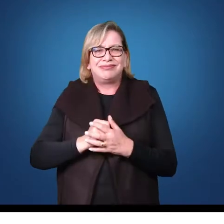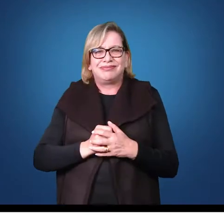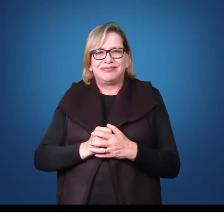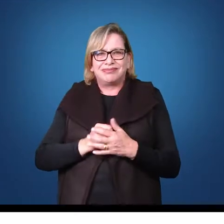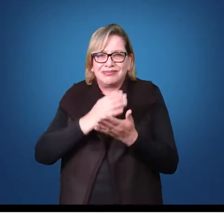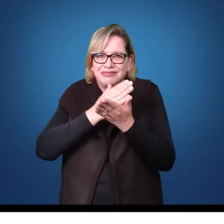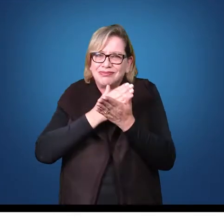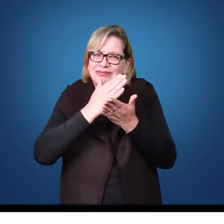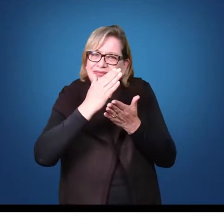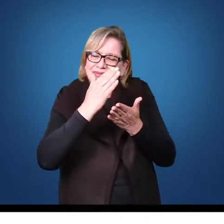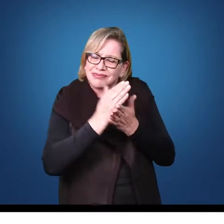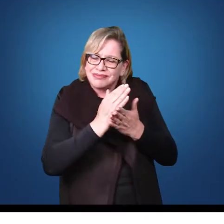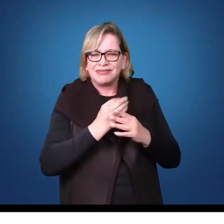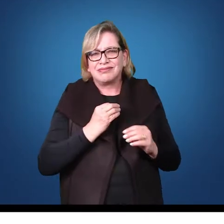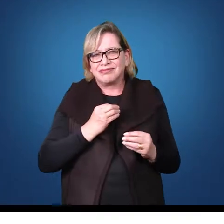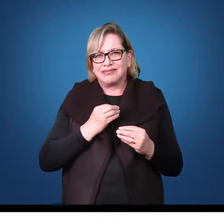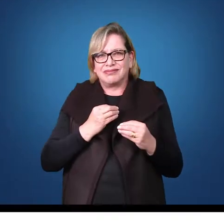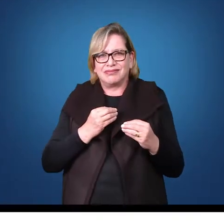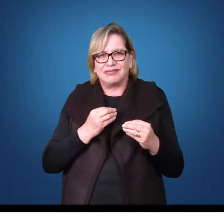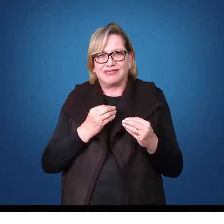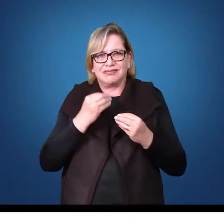que começa